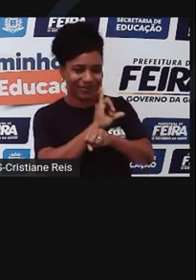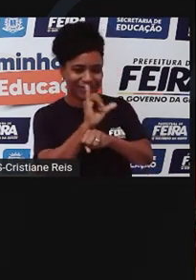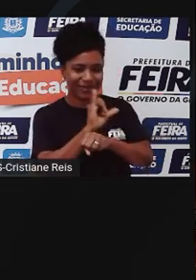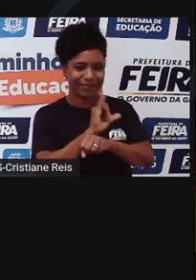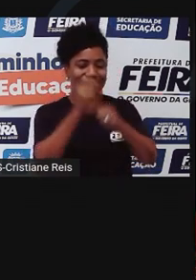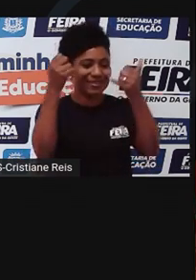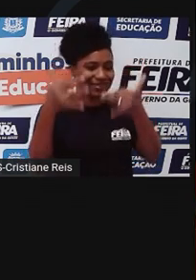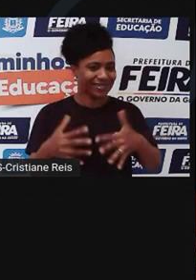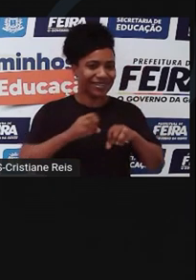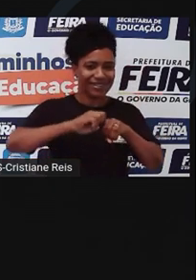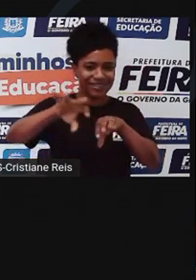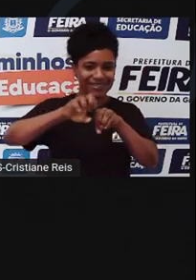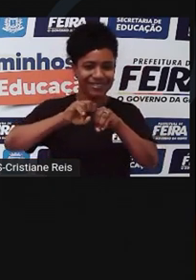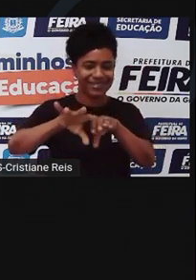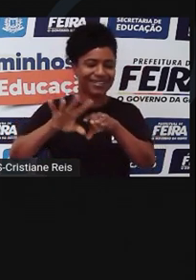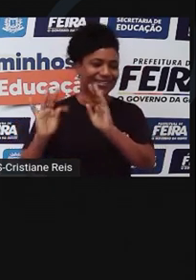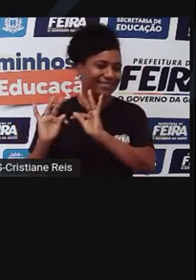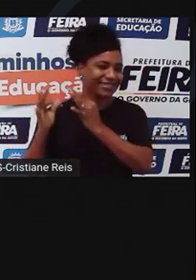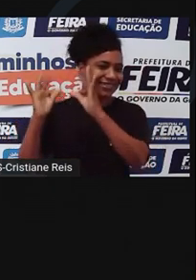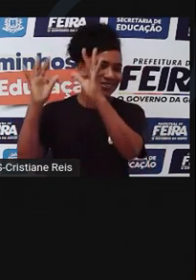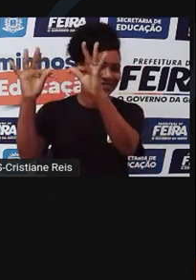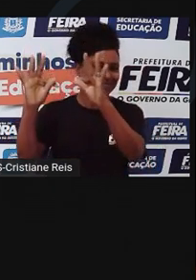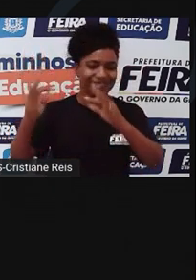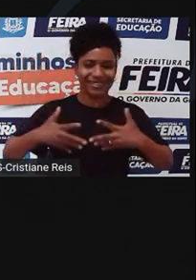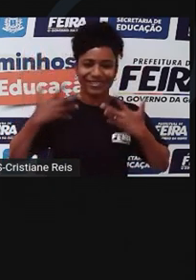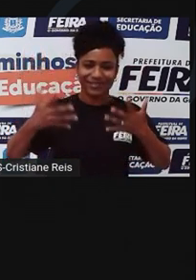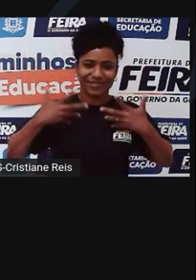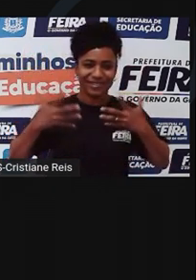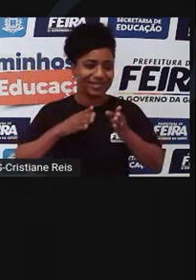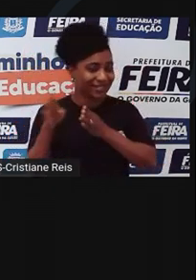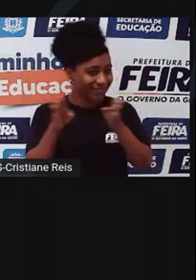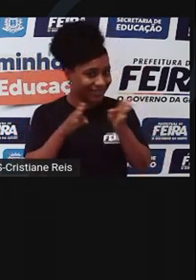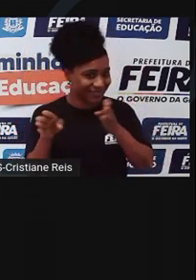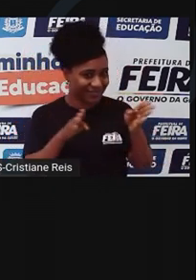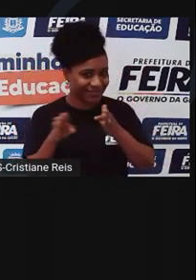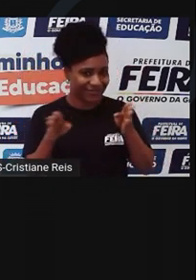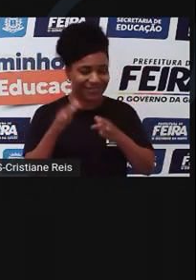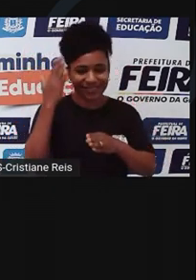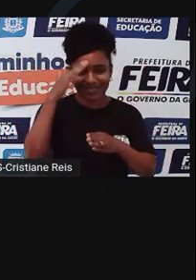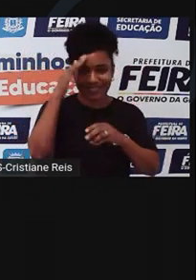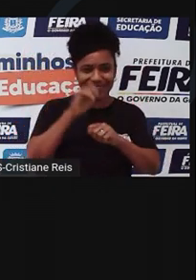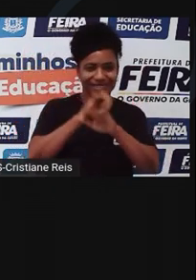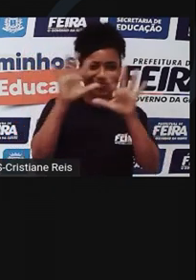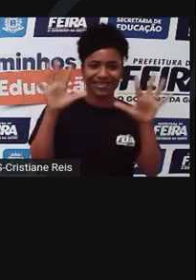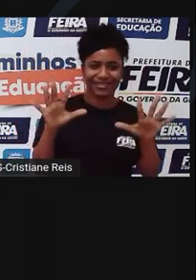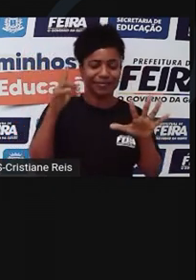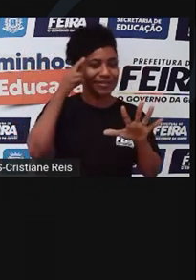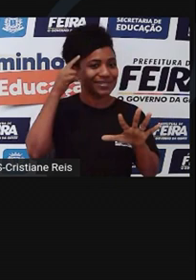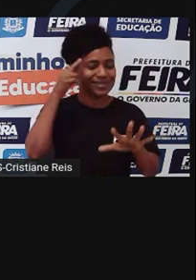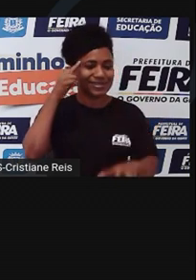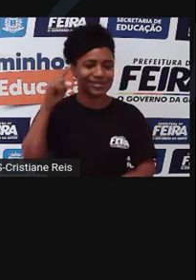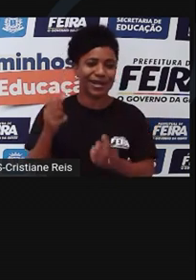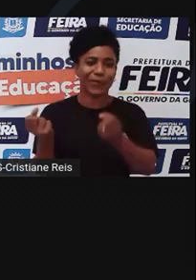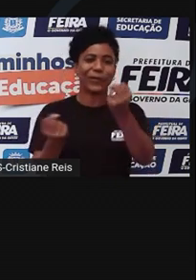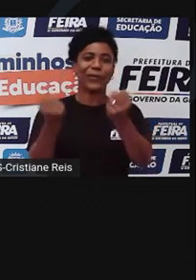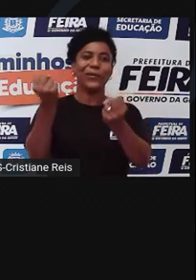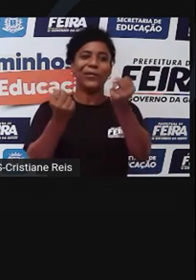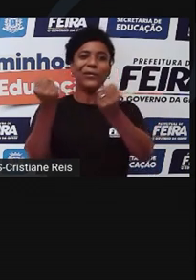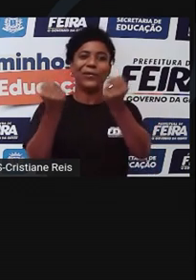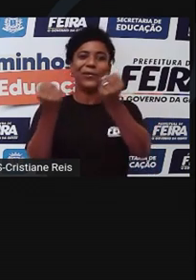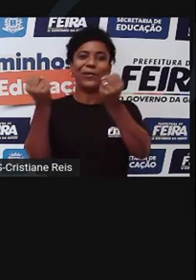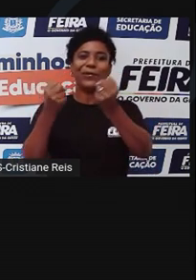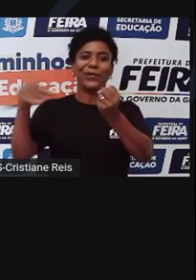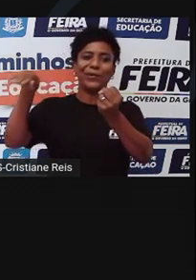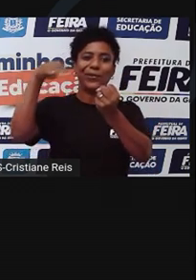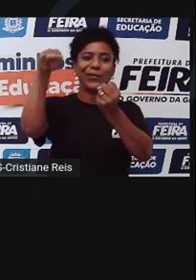conteúdo sobre tecnologia de uma forma divertida e acessível para todos e quem nunca se imaginou andando por aí em carros voadores como no desenho